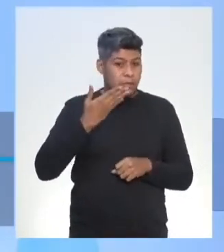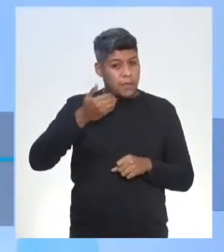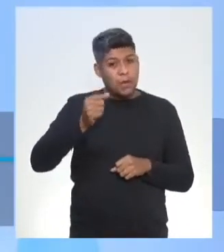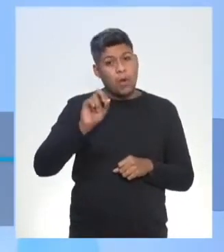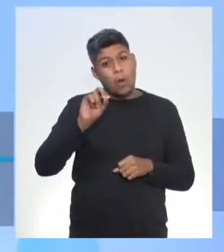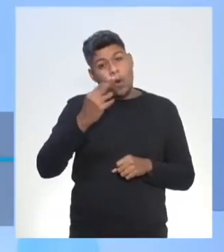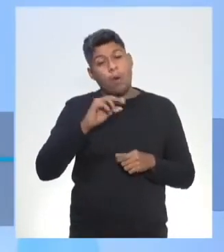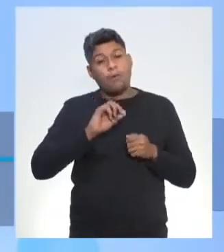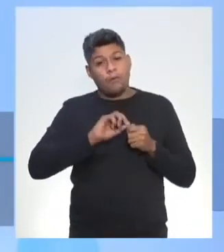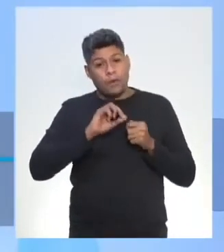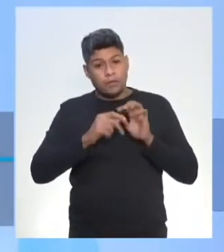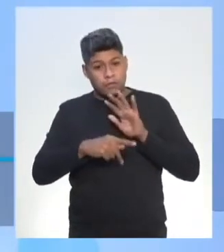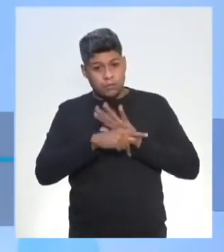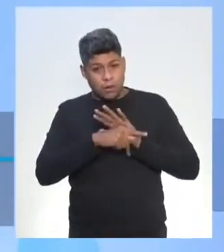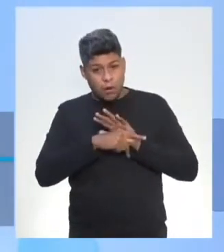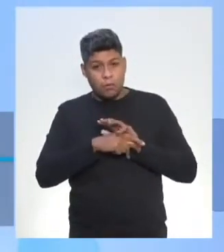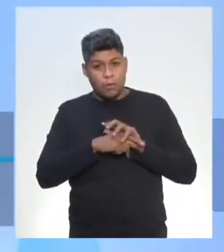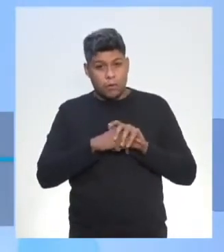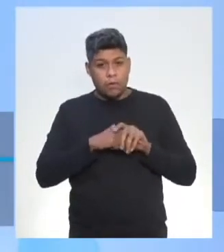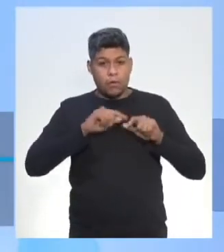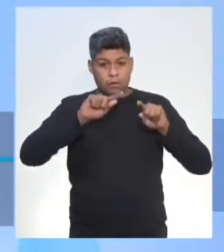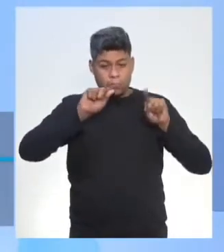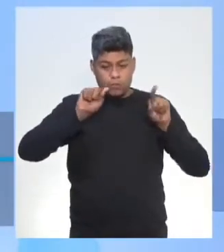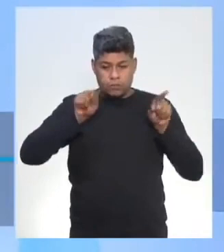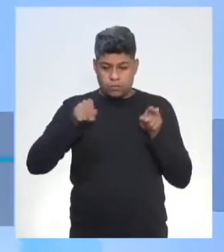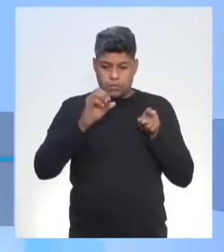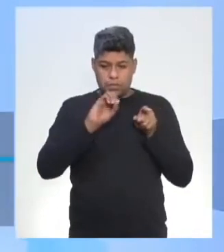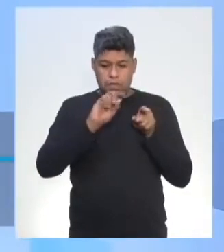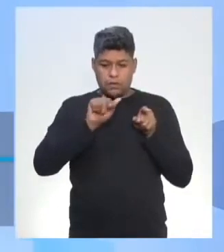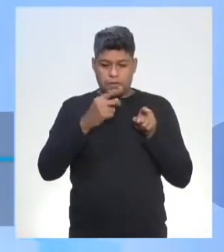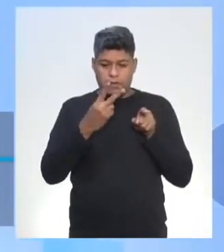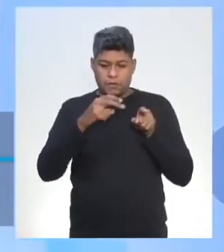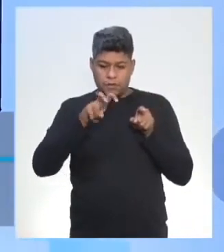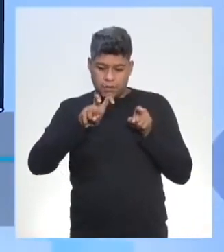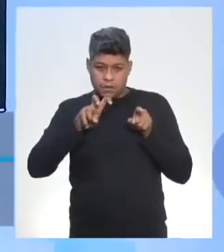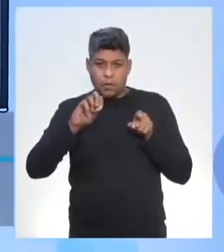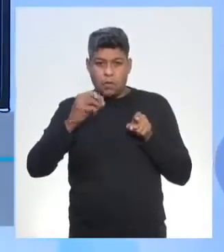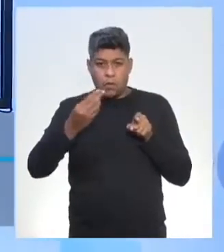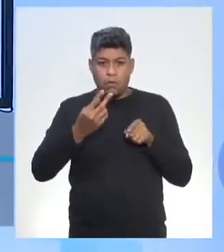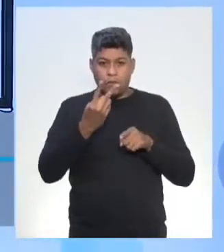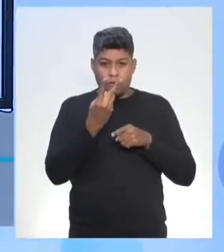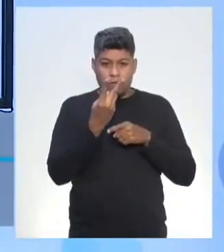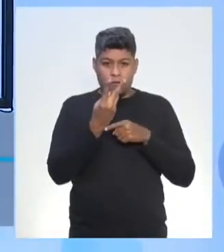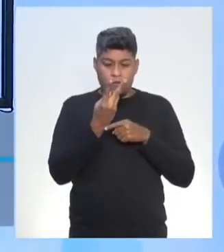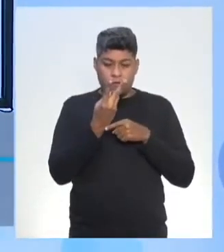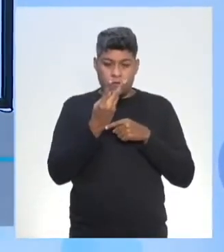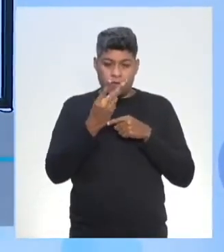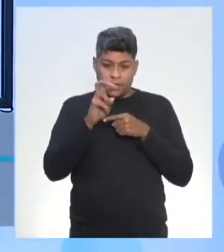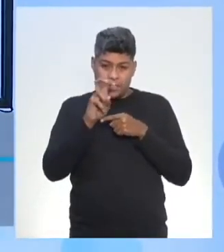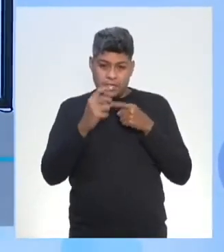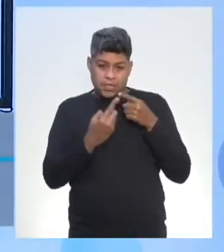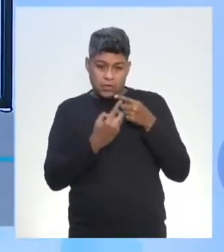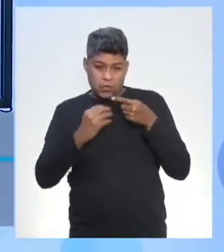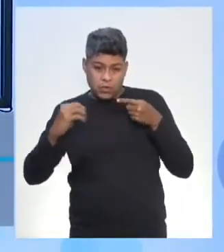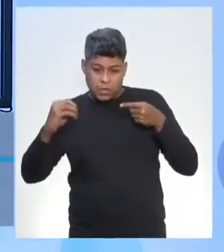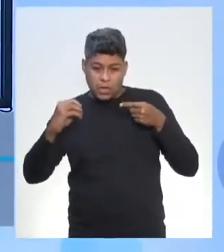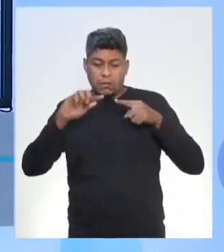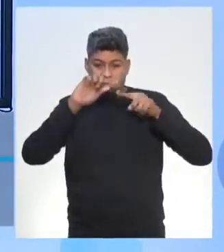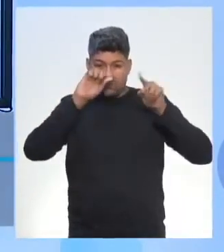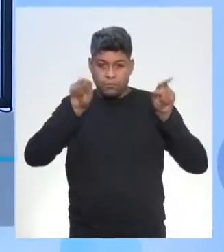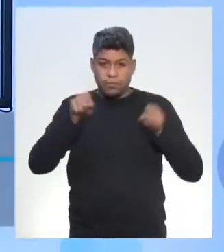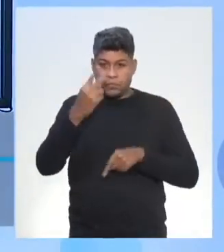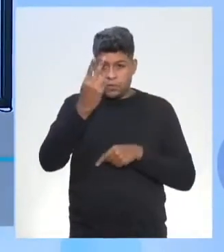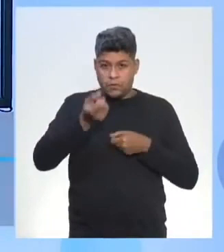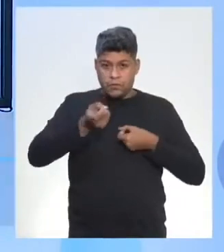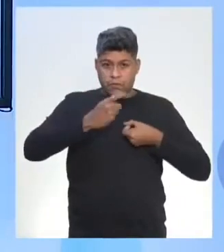Ou vocês fazem o quadrado de 0,25, ou vocês fazem o quadrado de 25 sobre 100 na forma de fração.